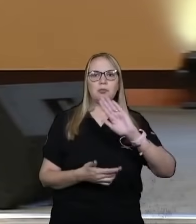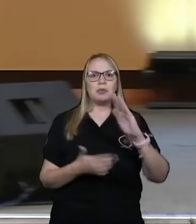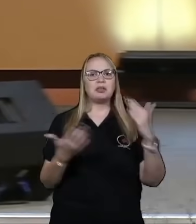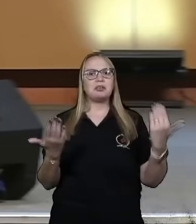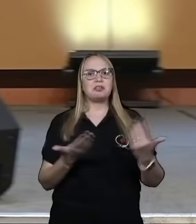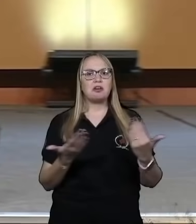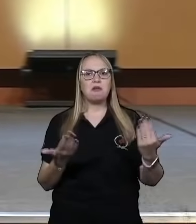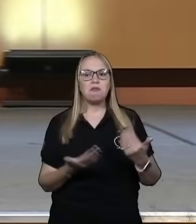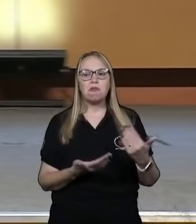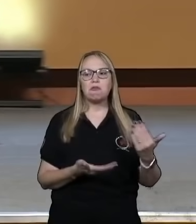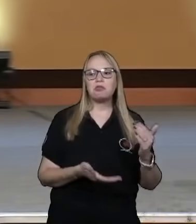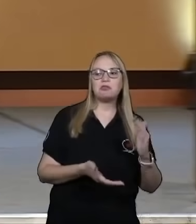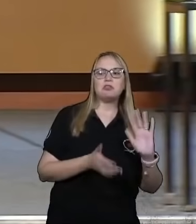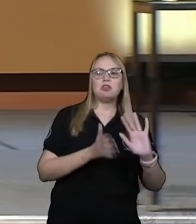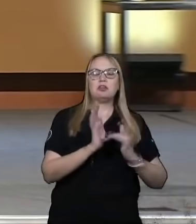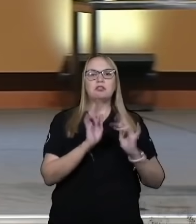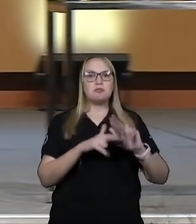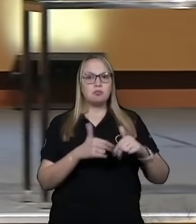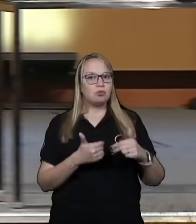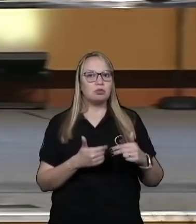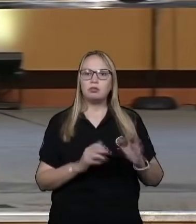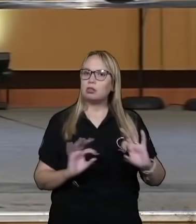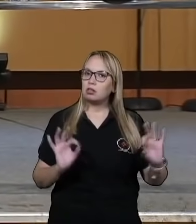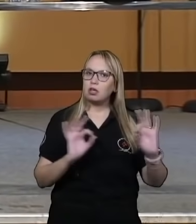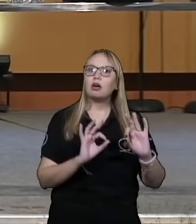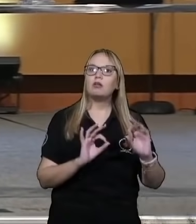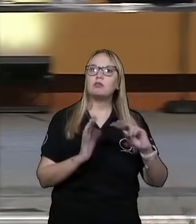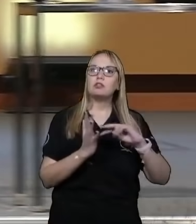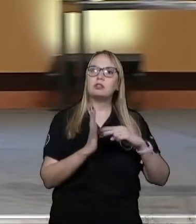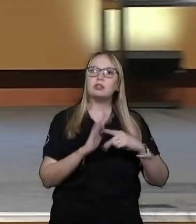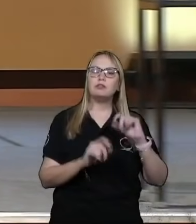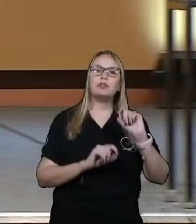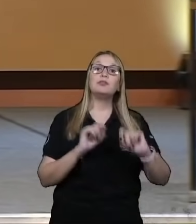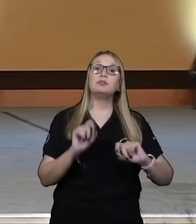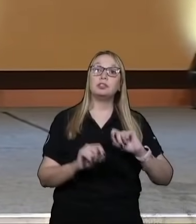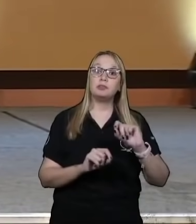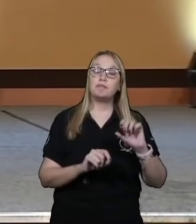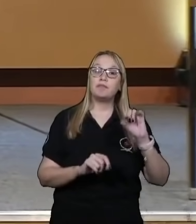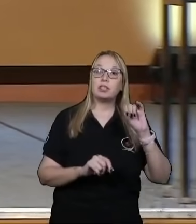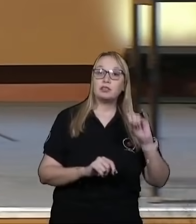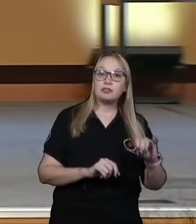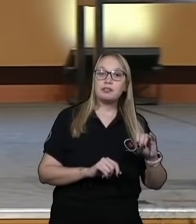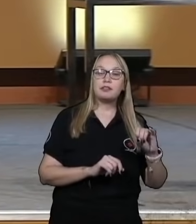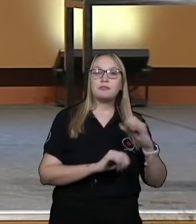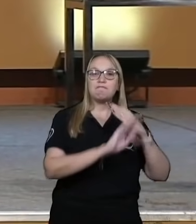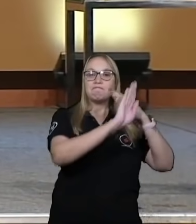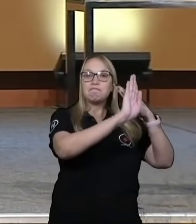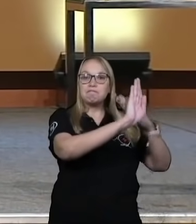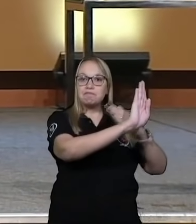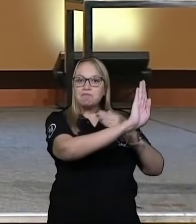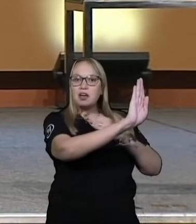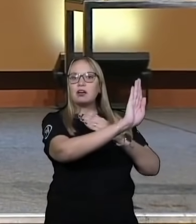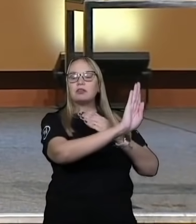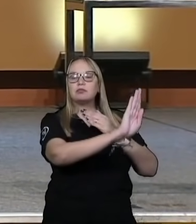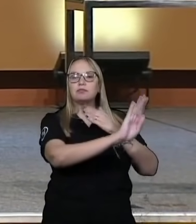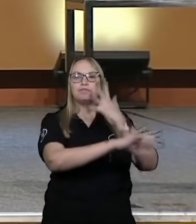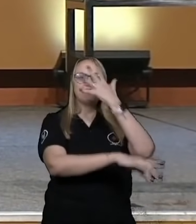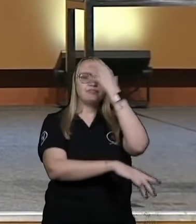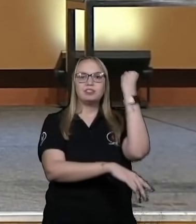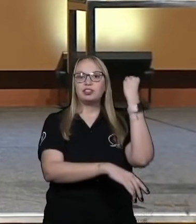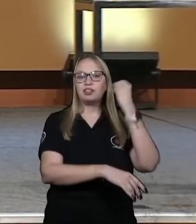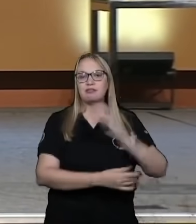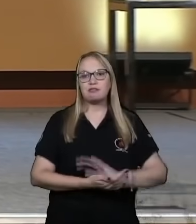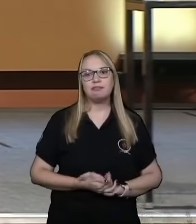hoje que você possa alcançar que não passe por Jesus significa então se você se afastar de Jesus esquece